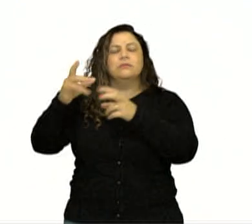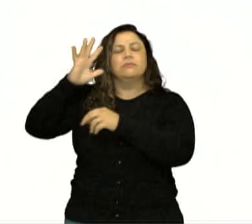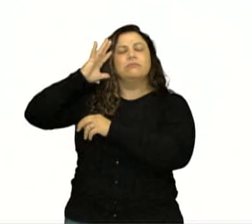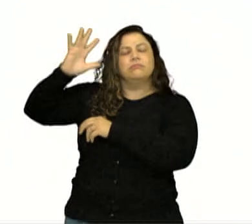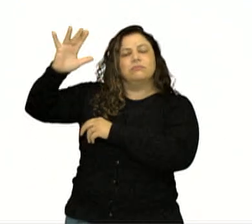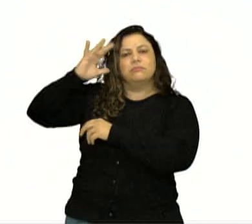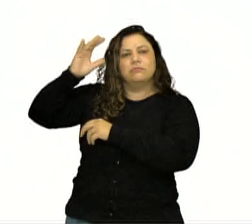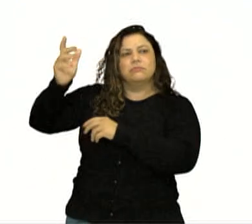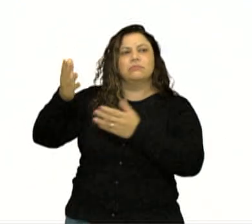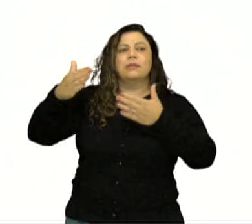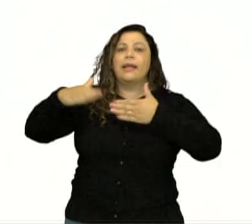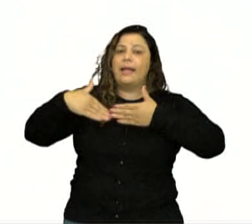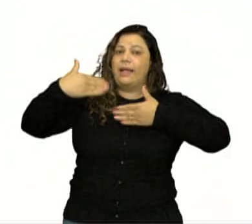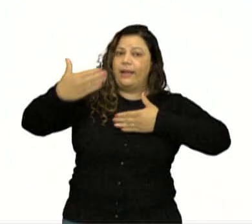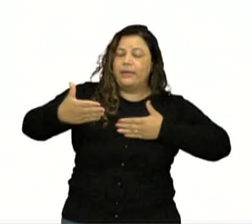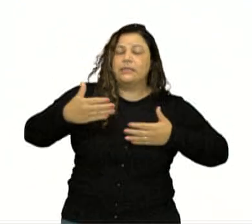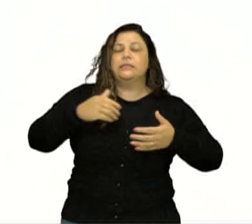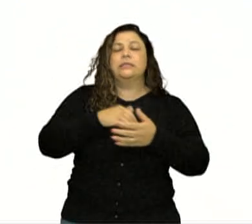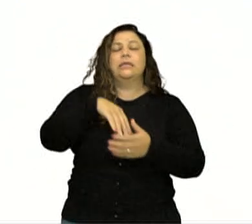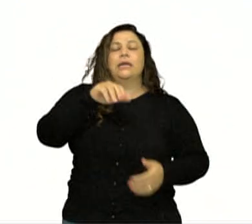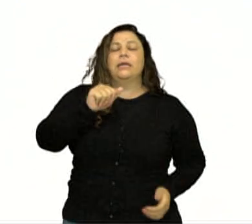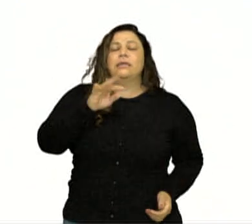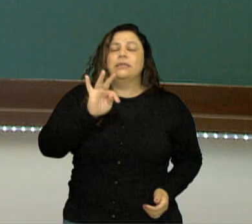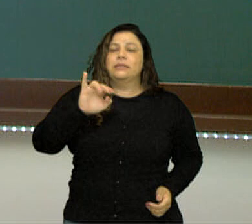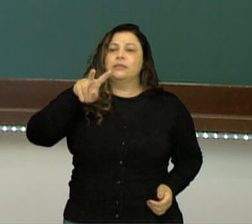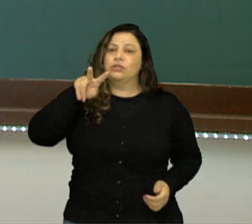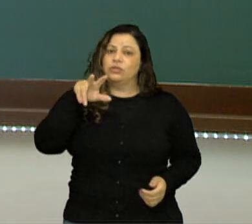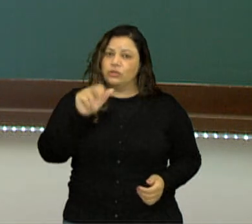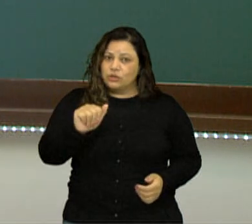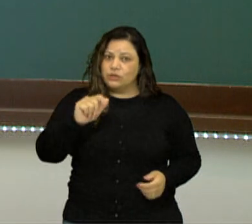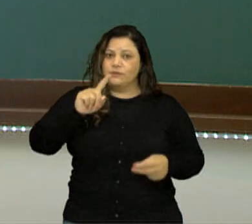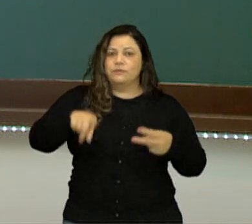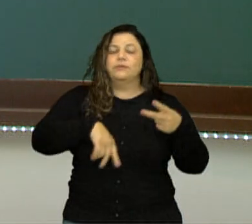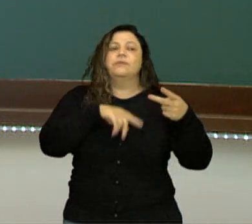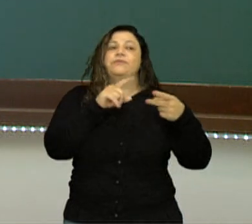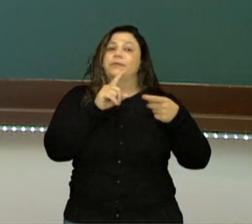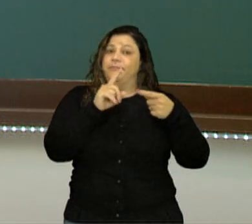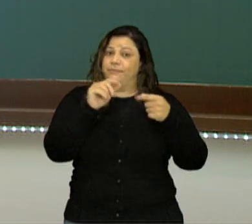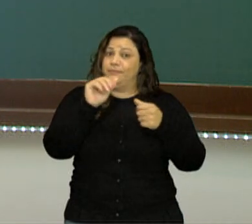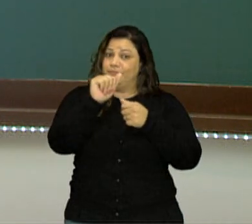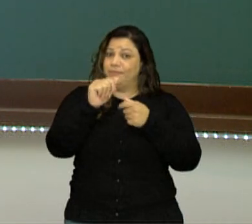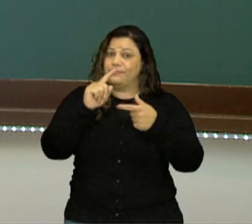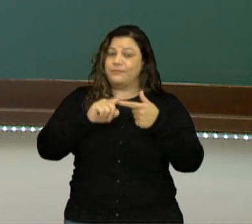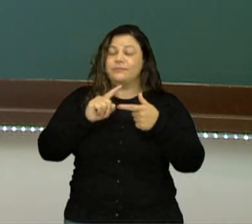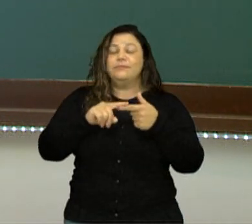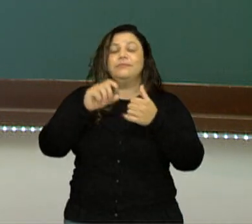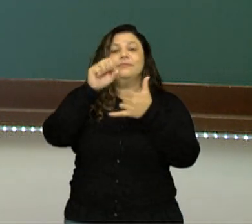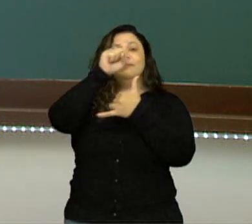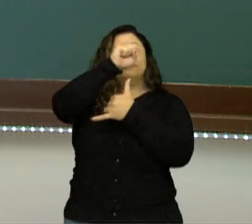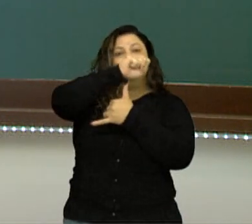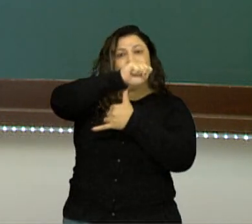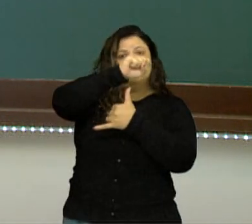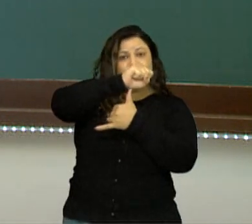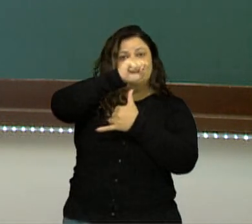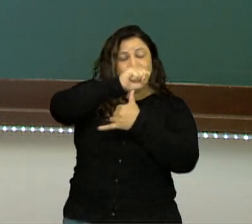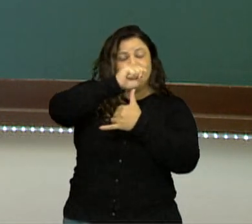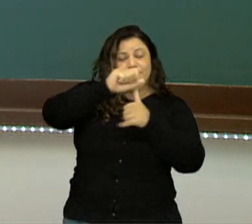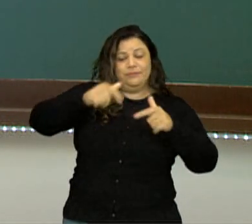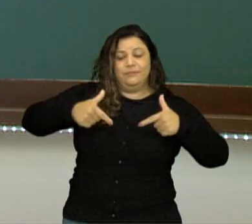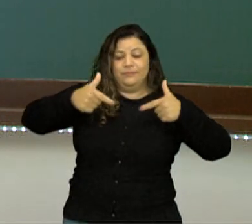reflexiva. Então, além das vozes verbais ativa e passiva, lembrando, ativa, sujeito faz a